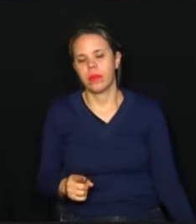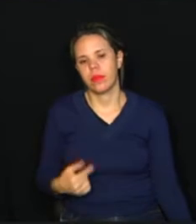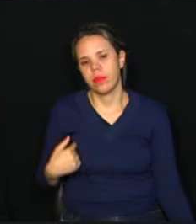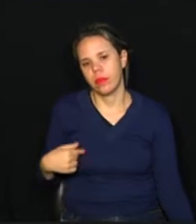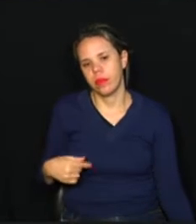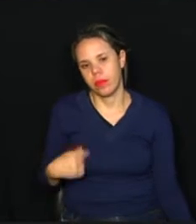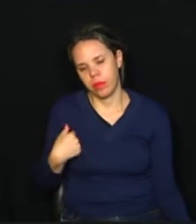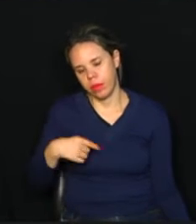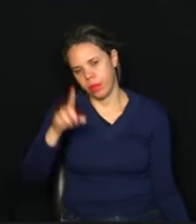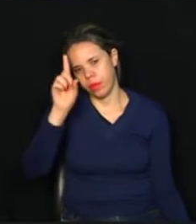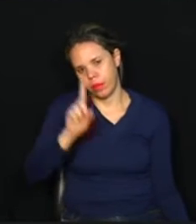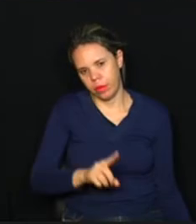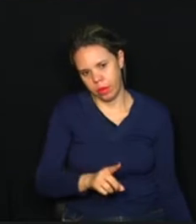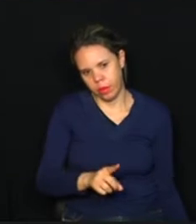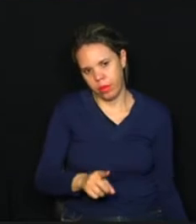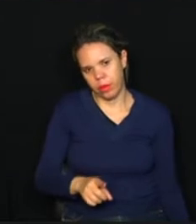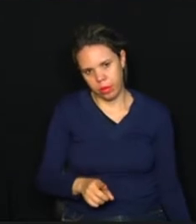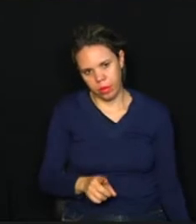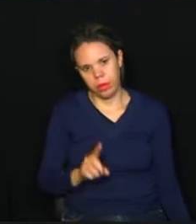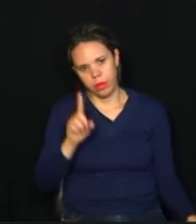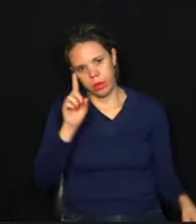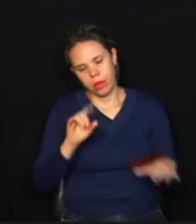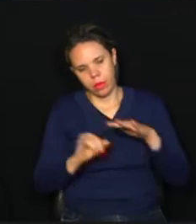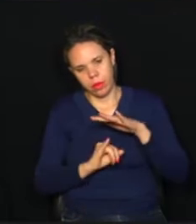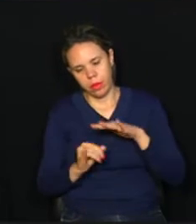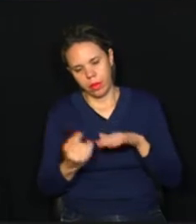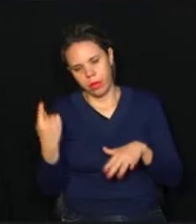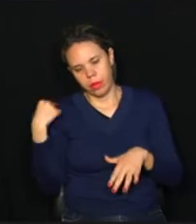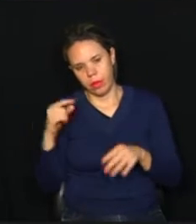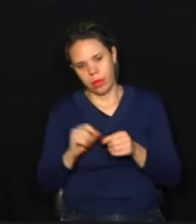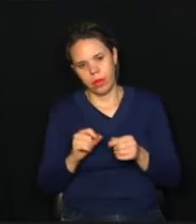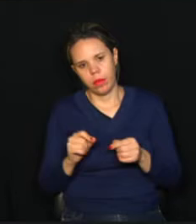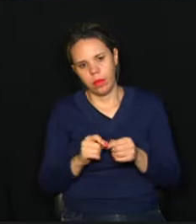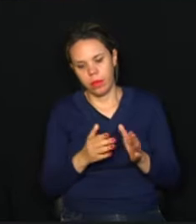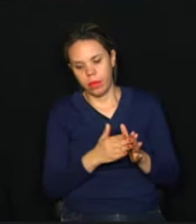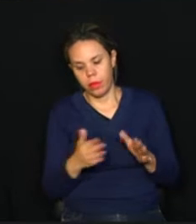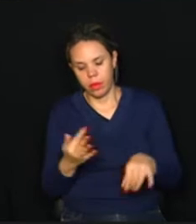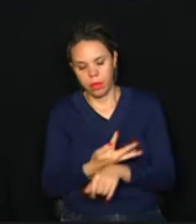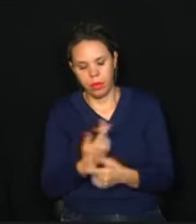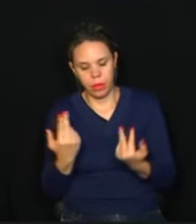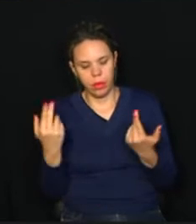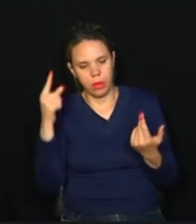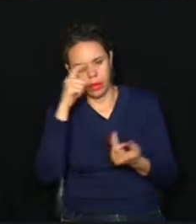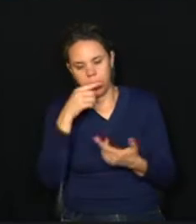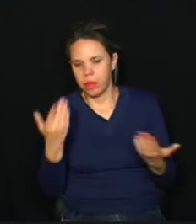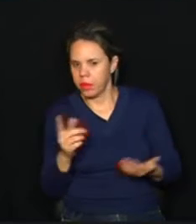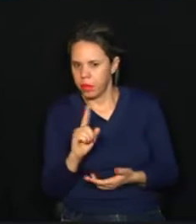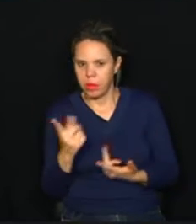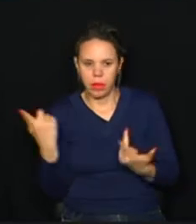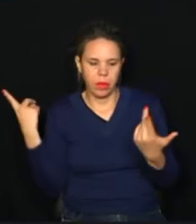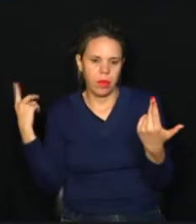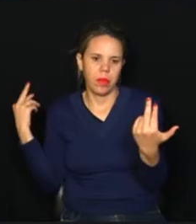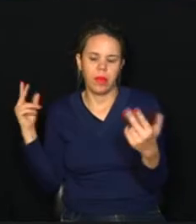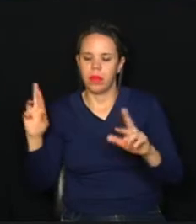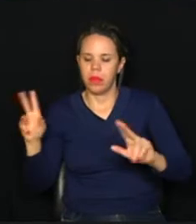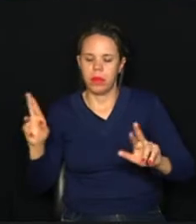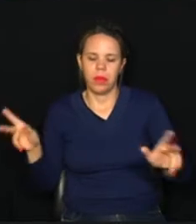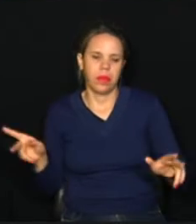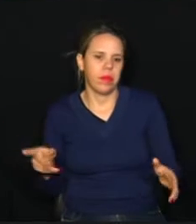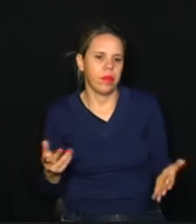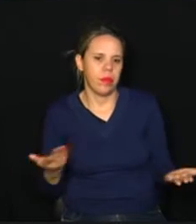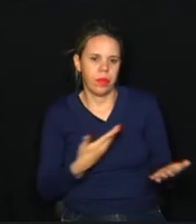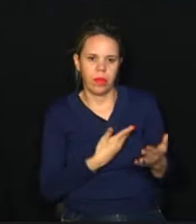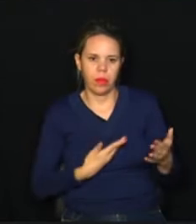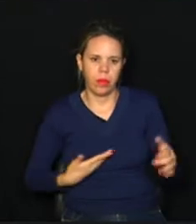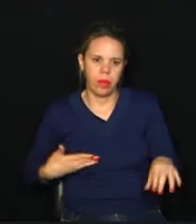até diretor desse instituto, fase tão crítica como a atual. Desde que entraram no governo aí